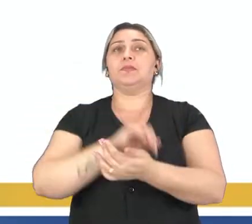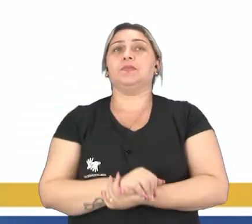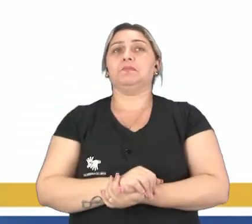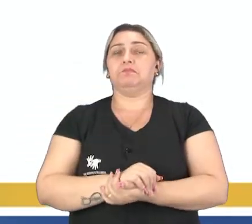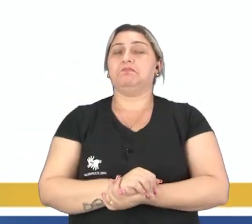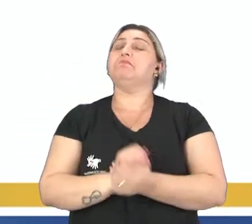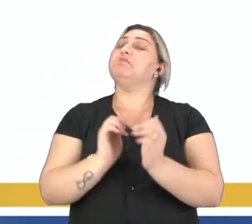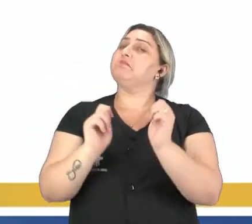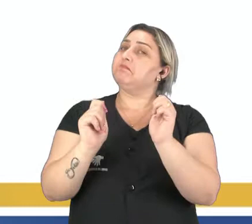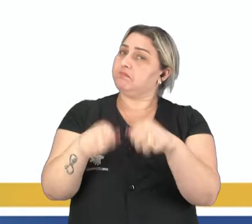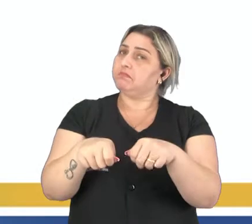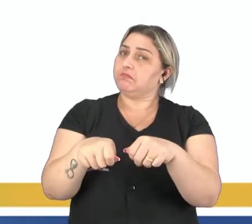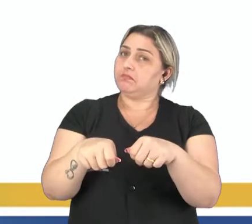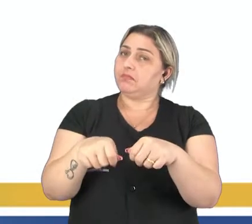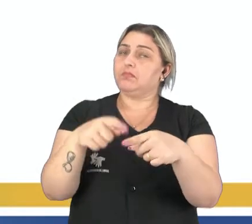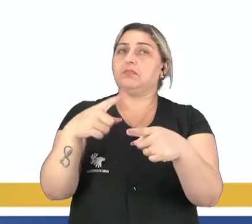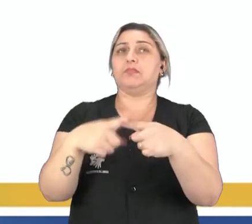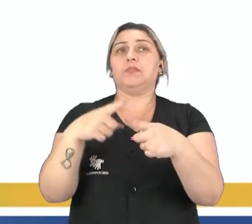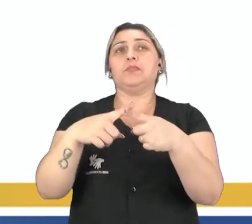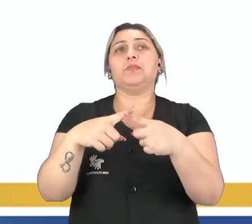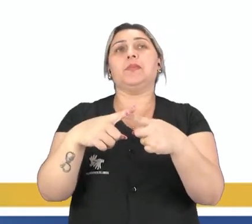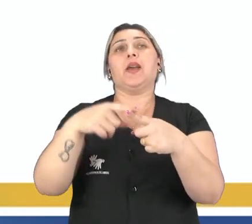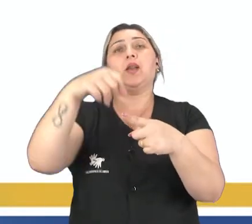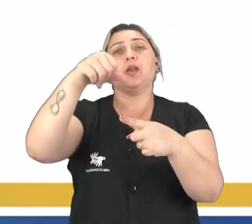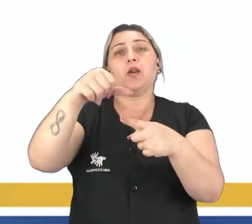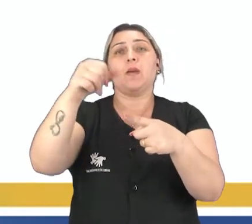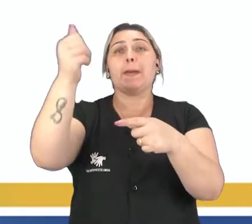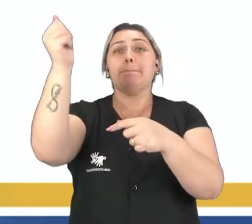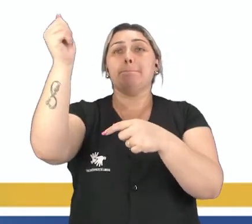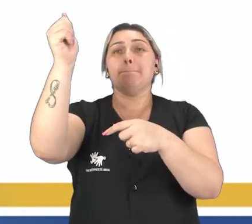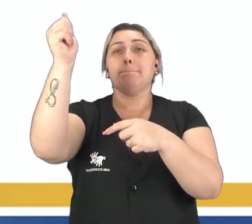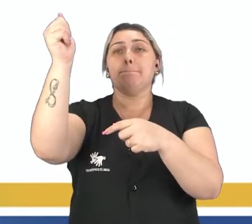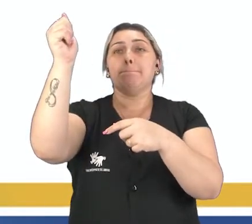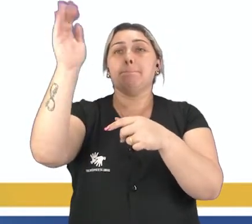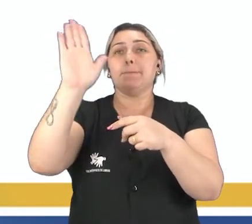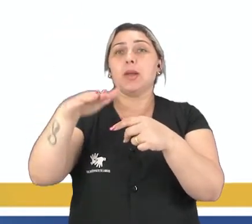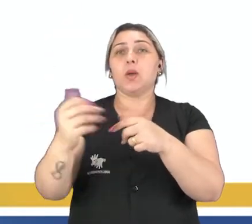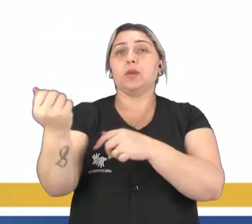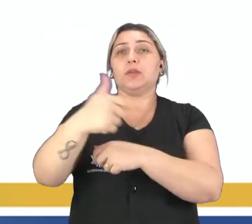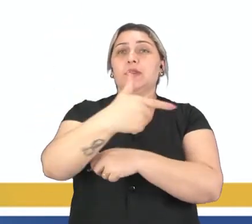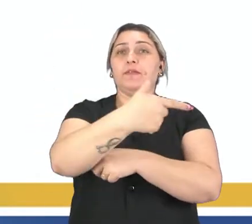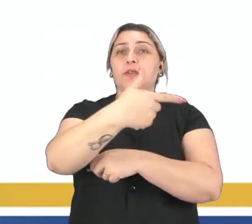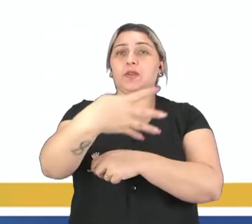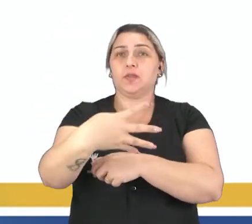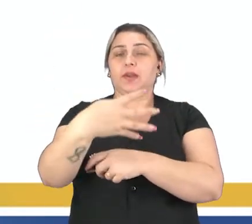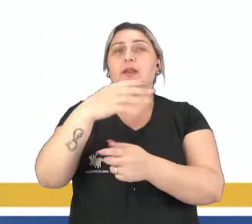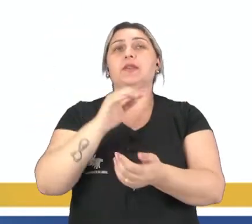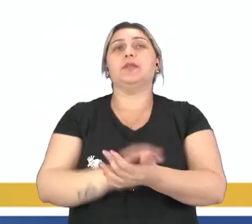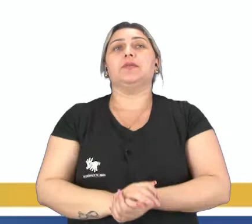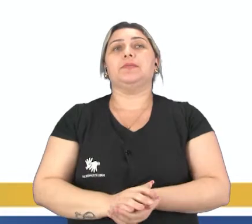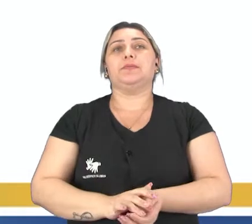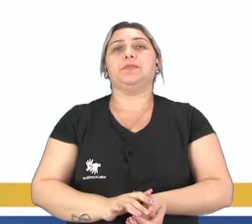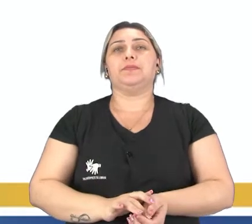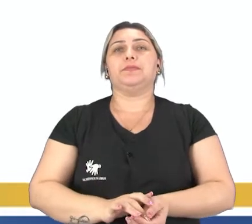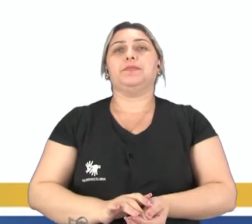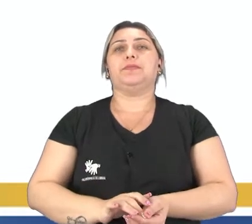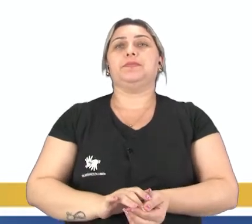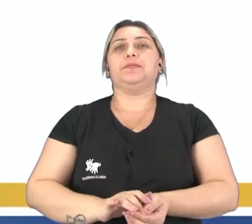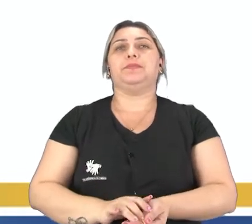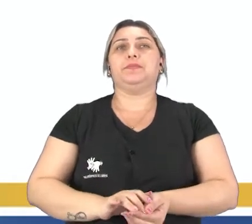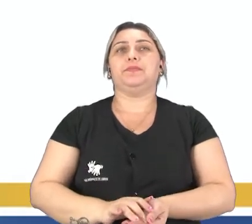do 24? Cabe, porque uma vezes o 9 é 9. O 9, ele cabe 2 vezes dentro do